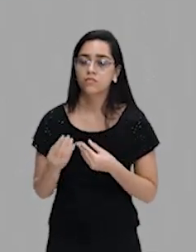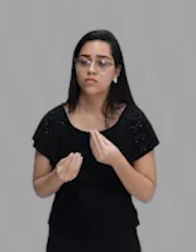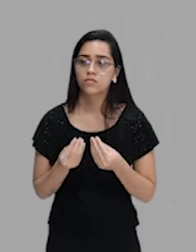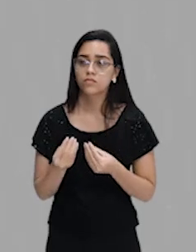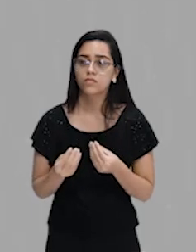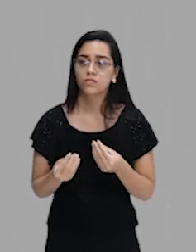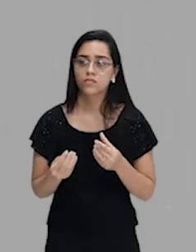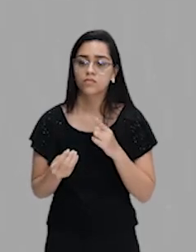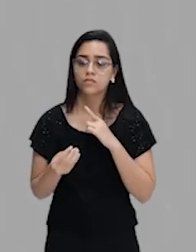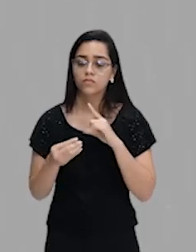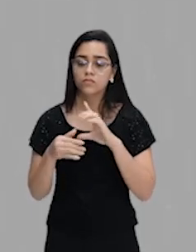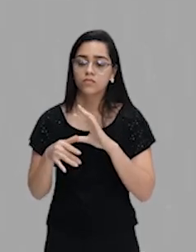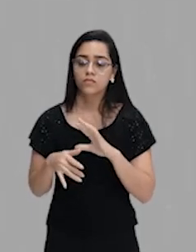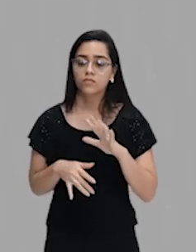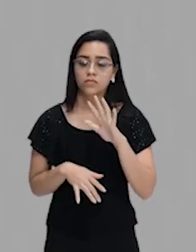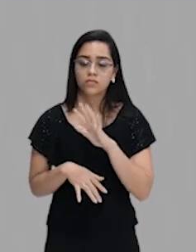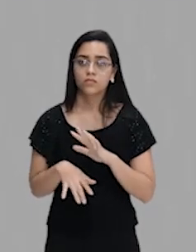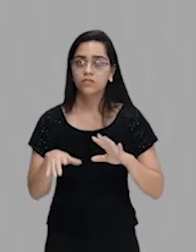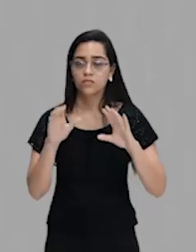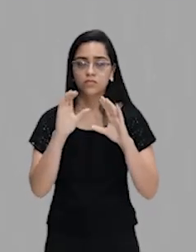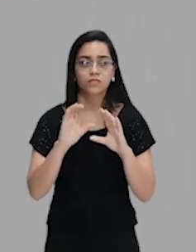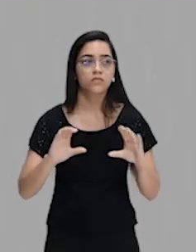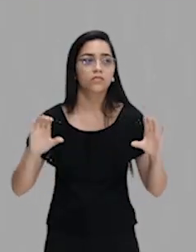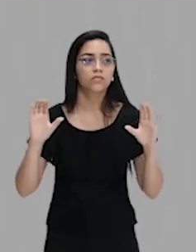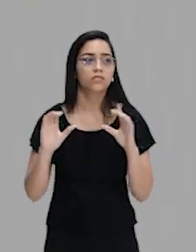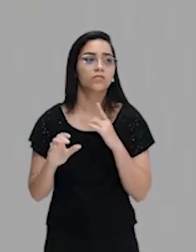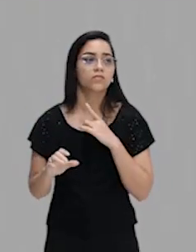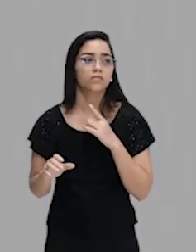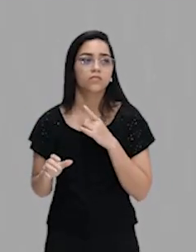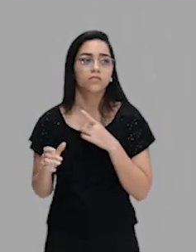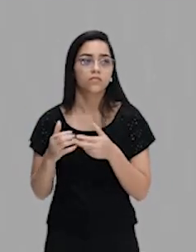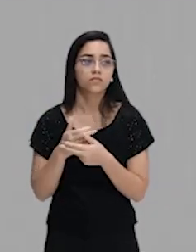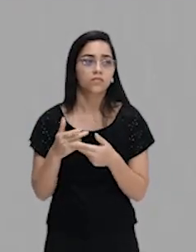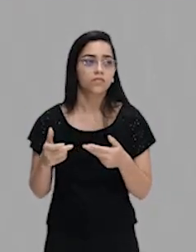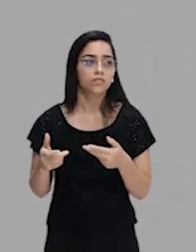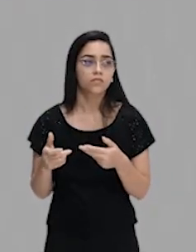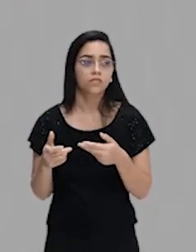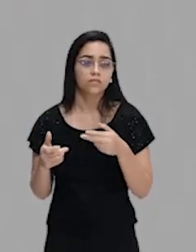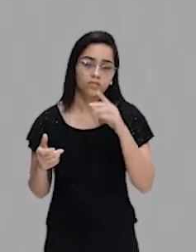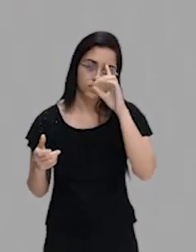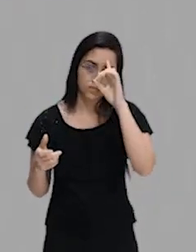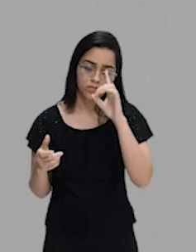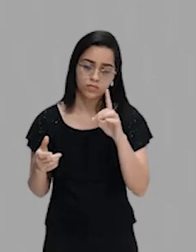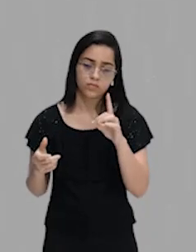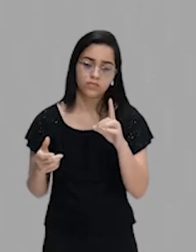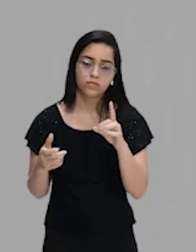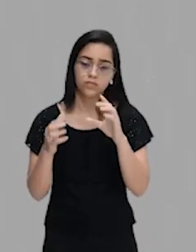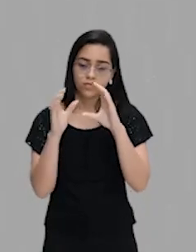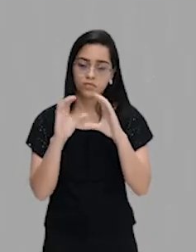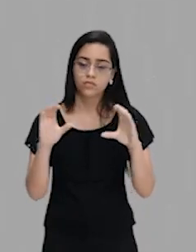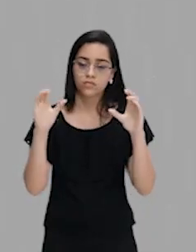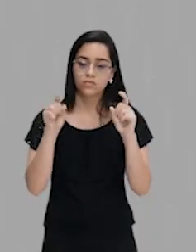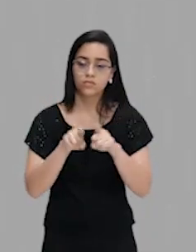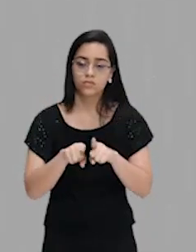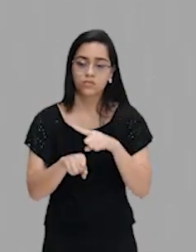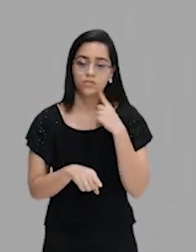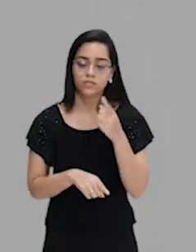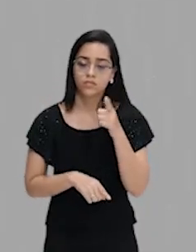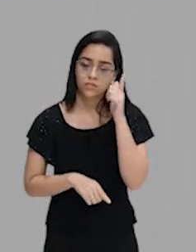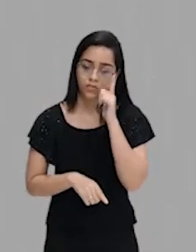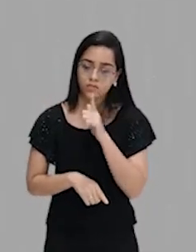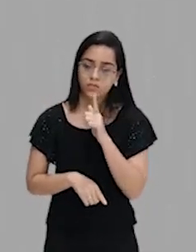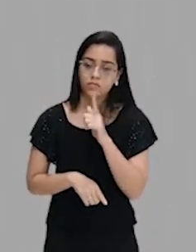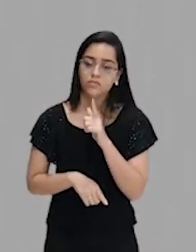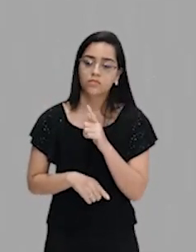está o mapa do céu, né? Logicamente, que em determinados dias e horas, o mapa do céu, e através disso a gente consegue